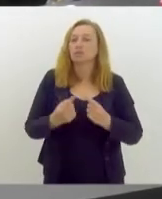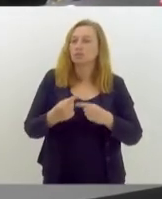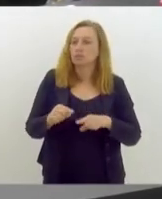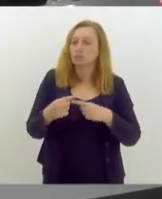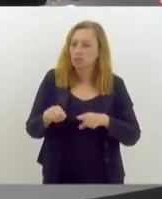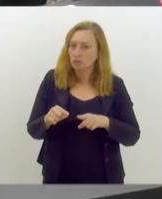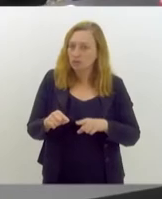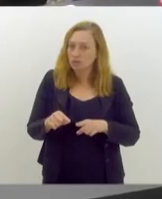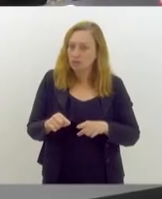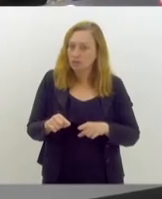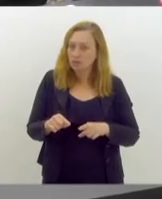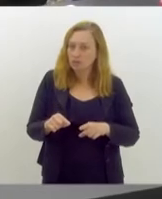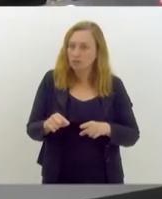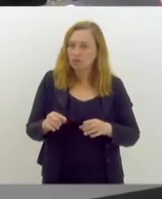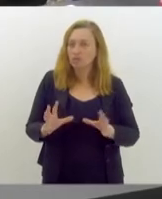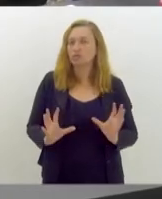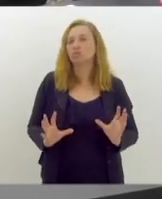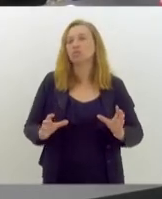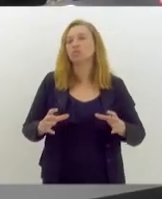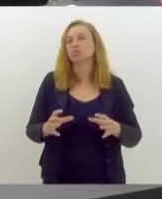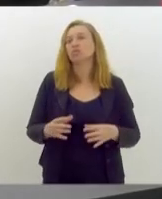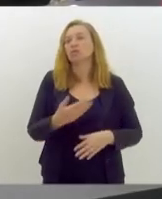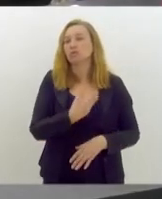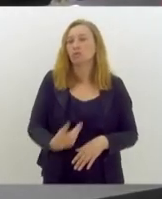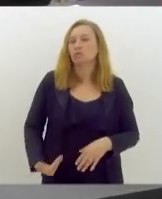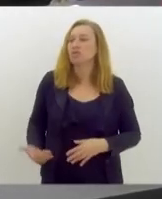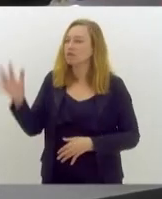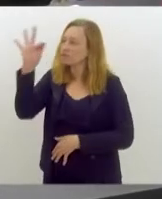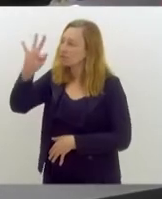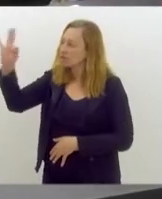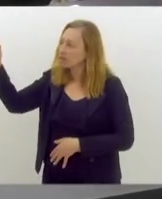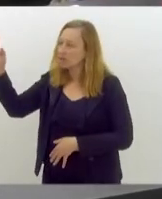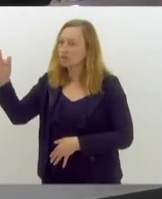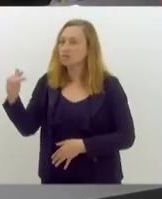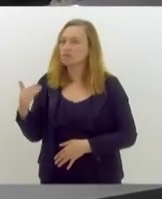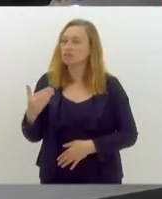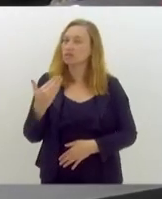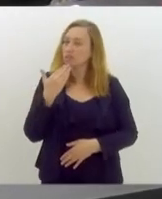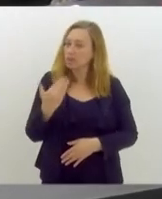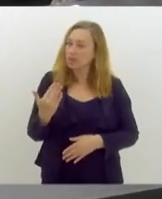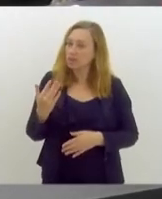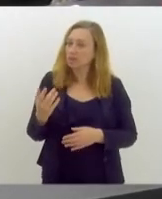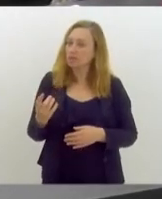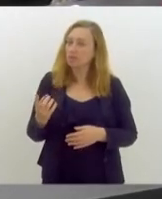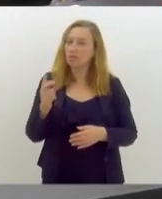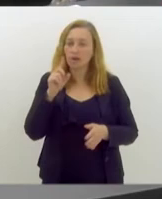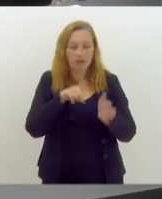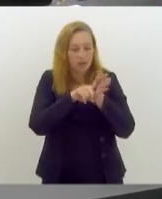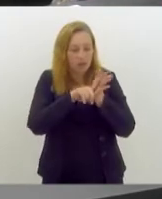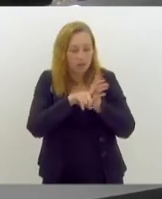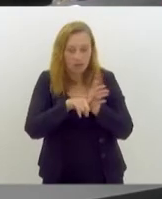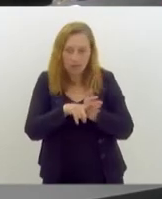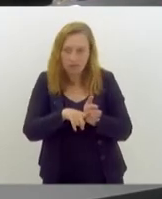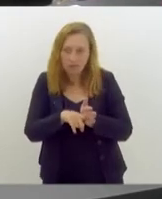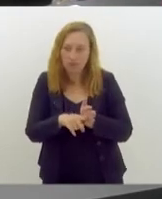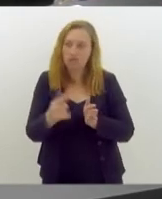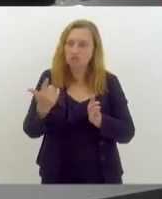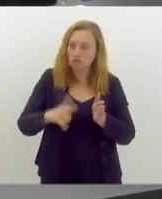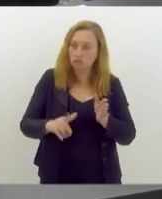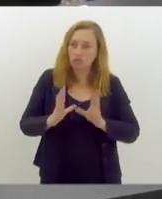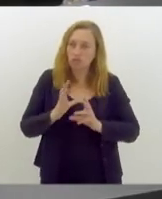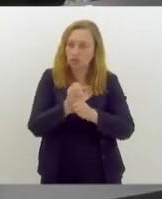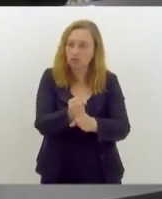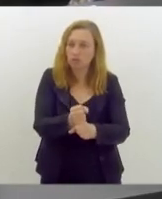as autoridades federais competente no sentido de reivindicar uma revisão do cálculo desta dívida Porque isso pode